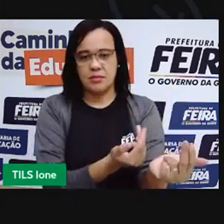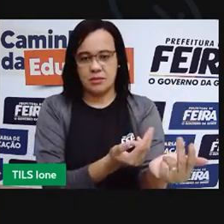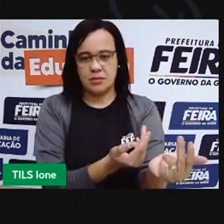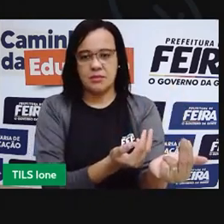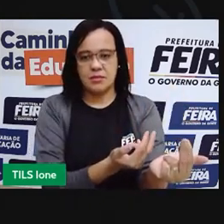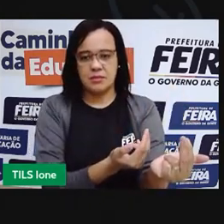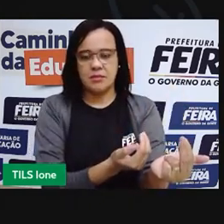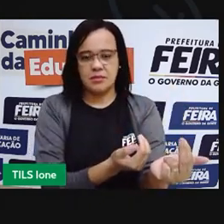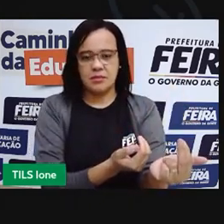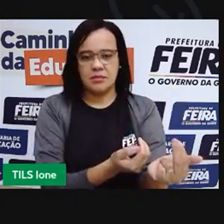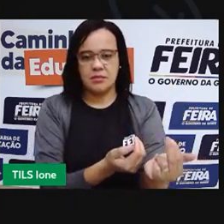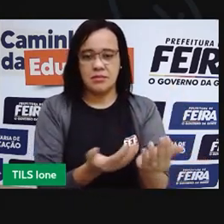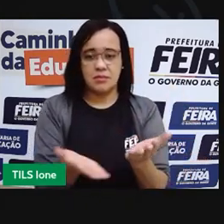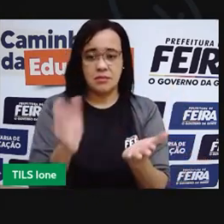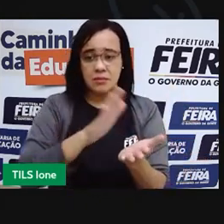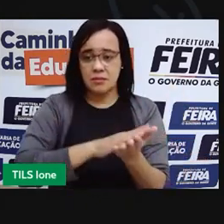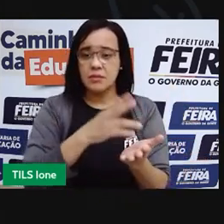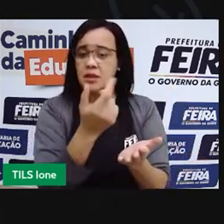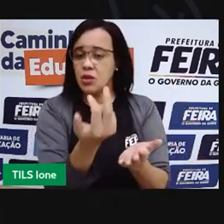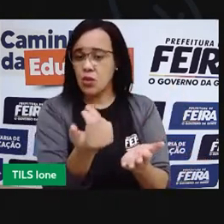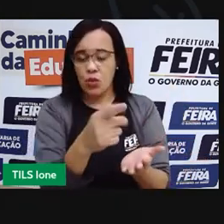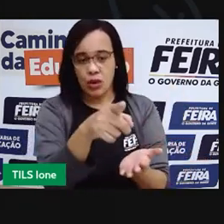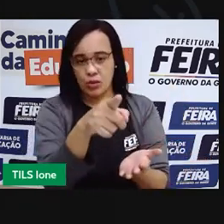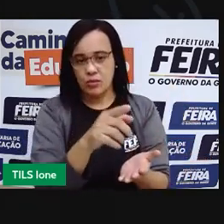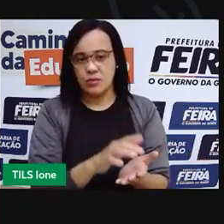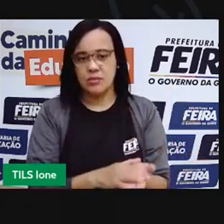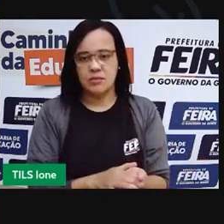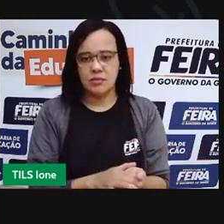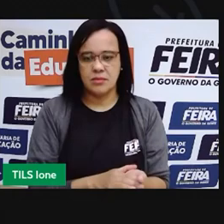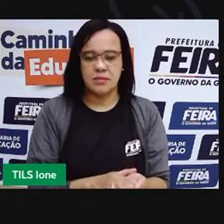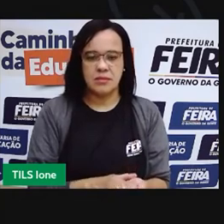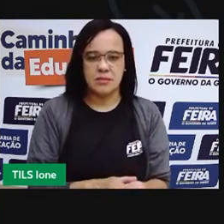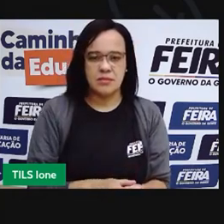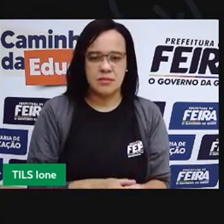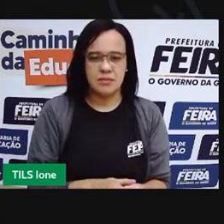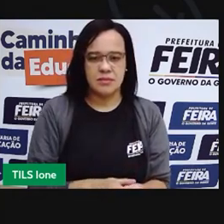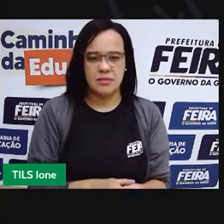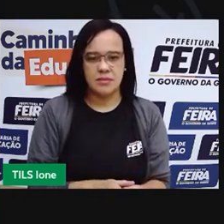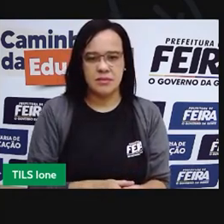marcando essa dobradura. Tá?